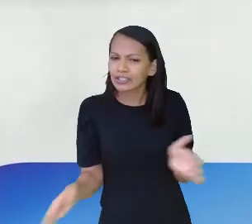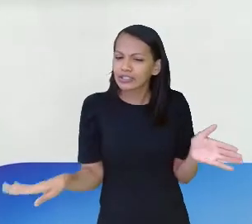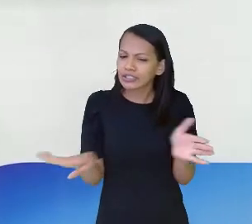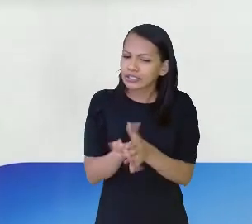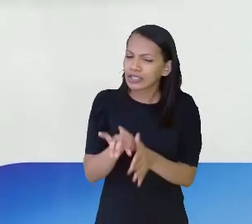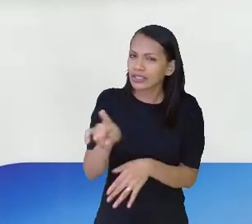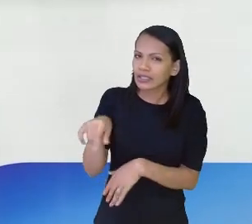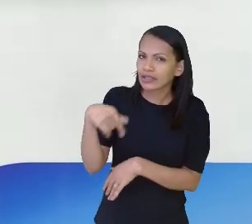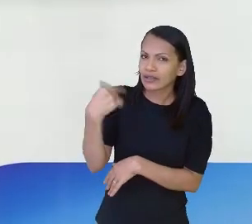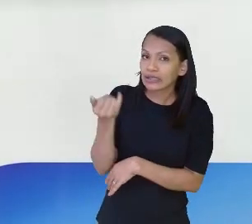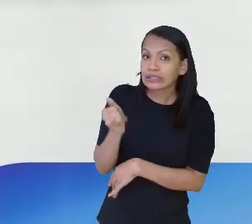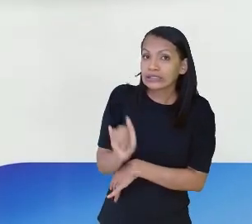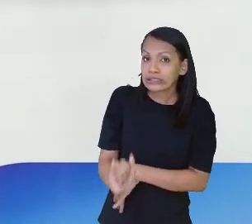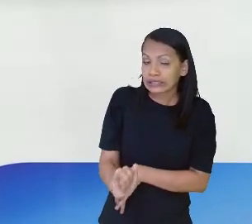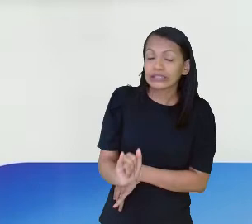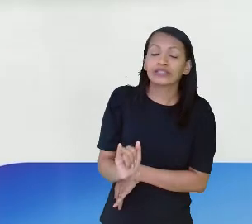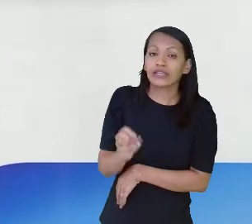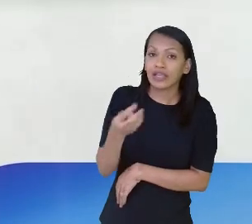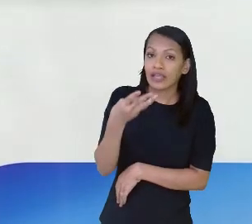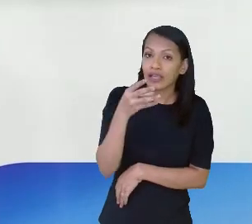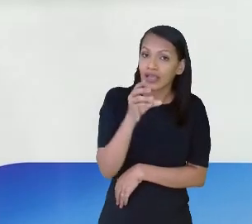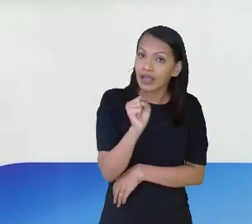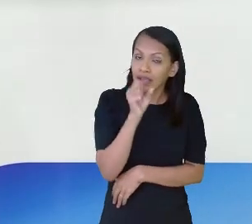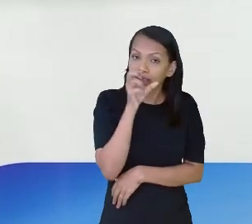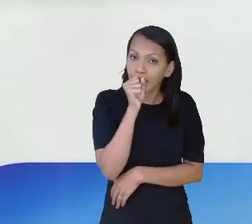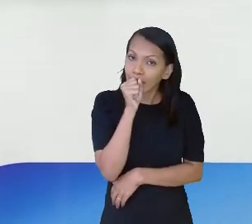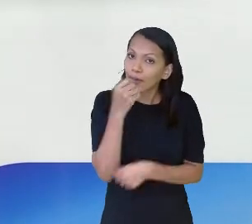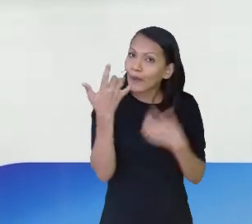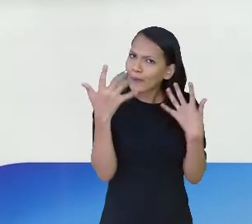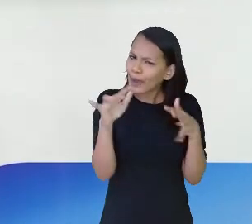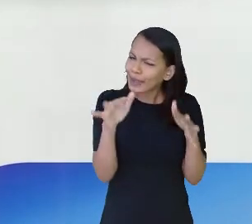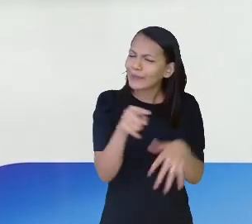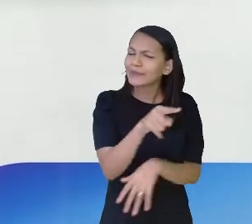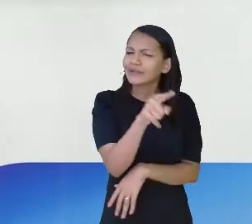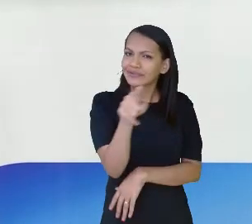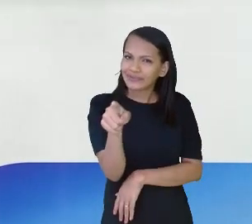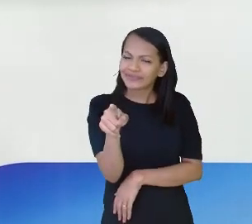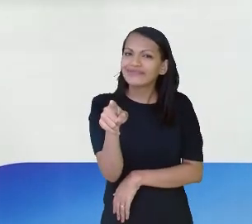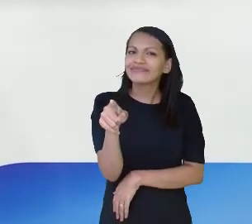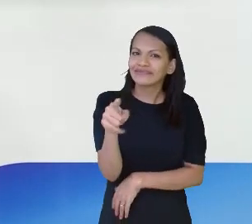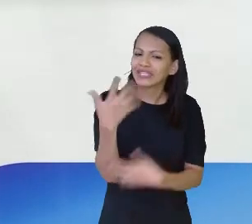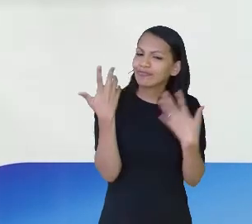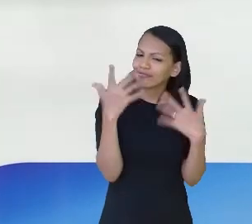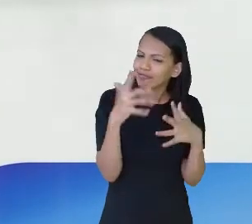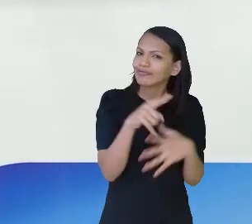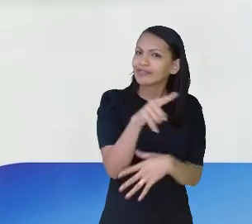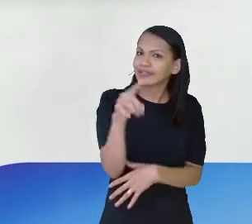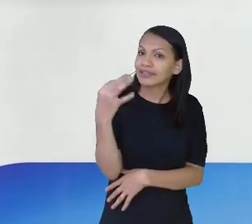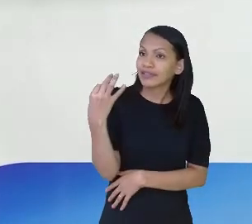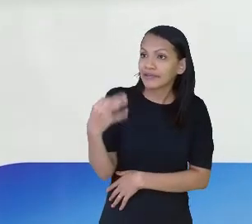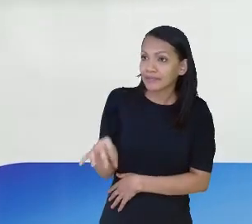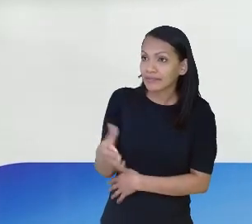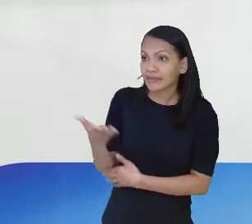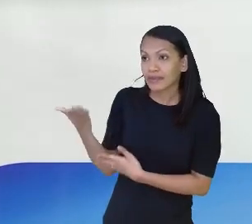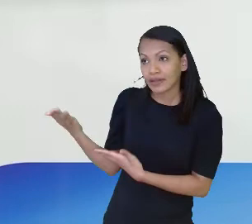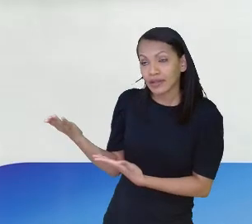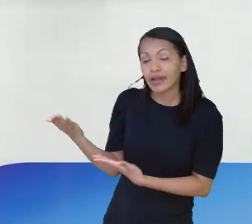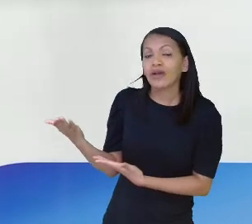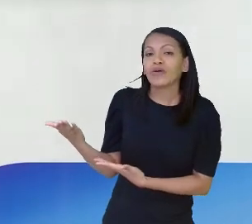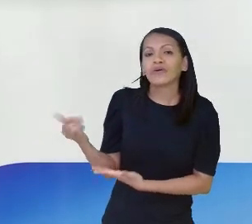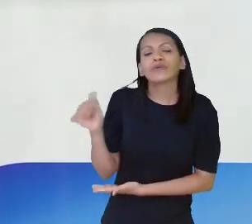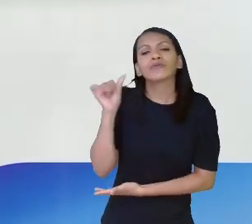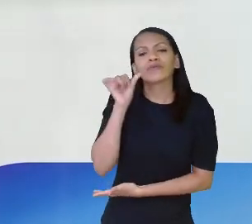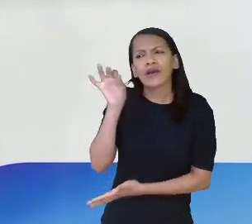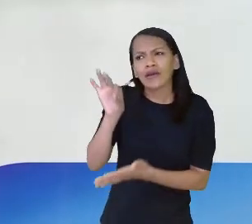mesmo. 300 foi relacionado à questão das laranjas, parabéns, você acertou. No caso da costureira